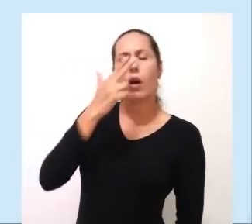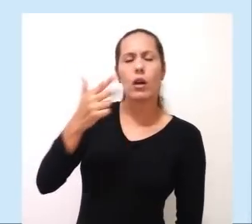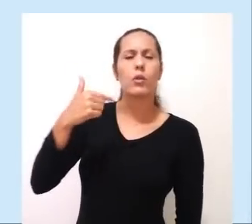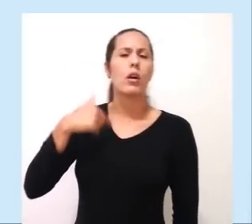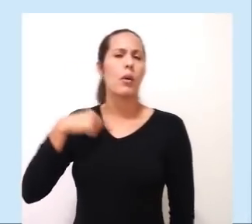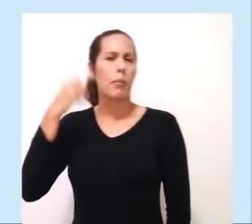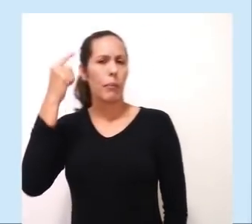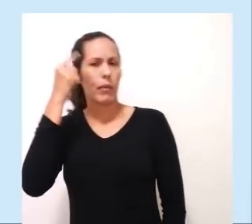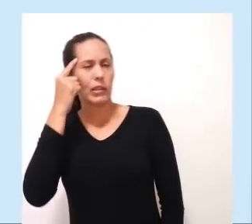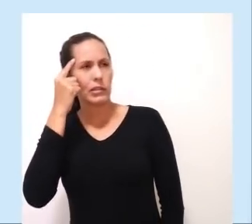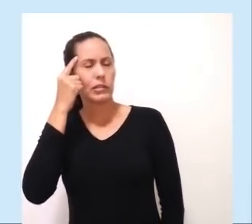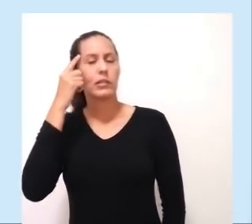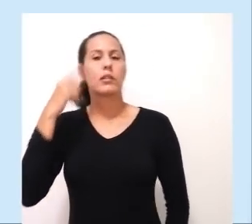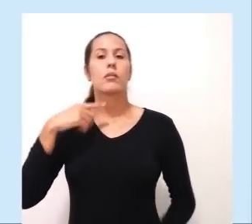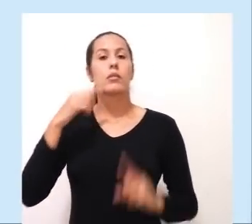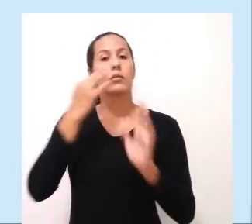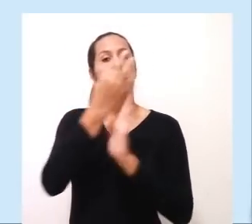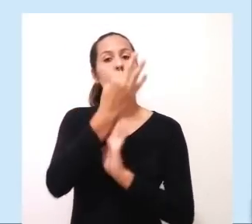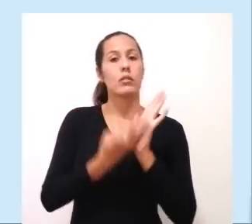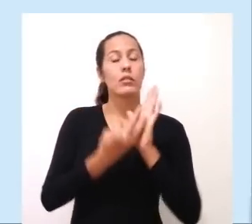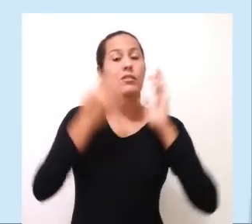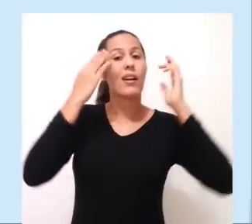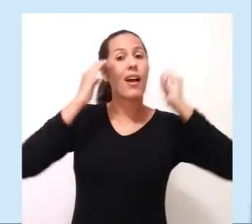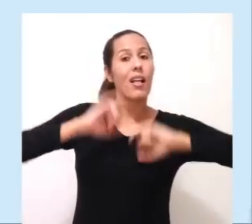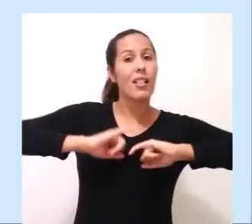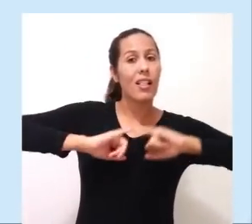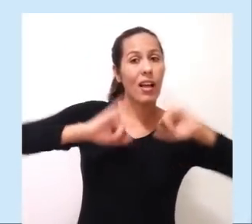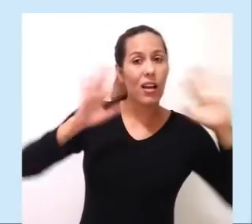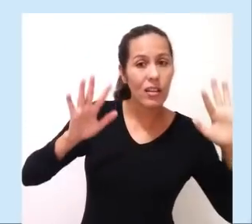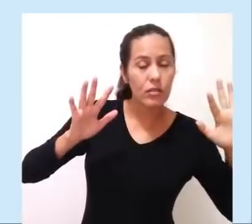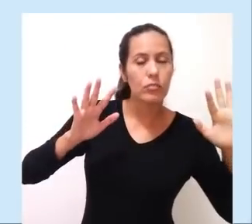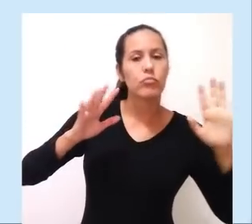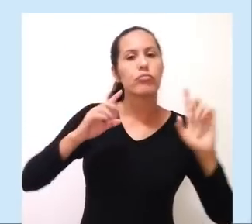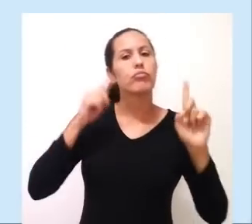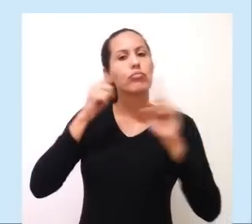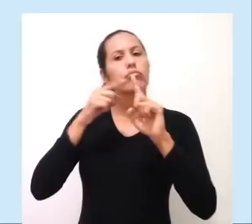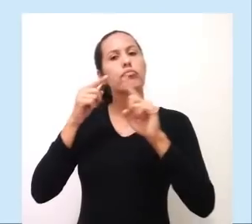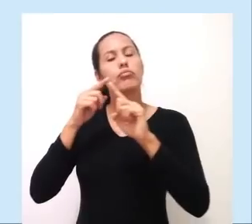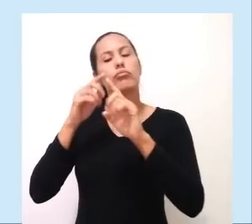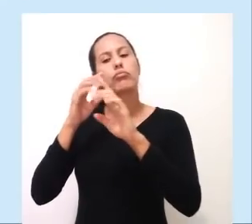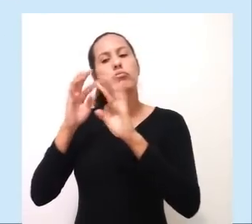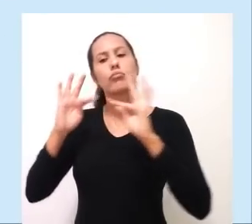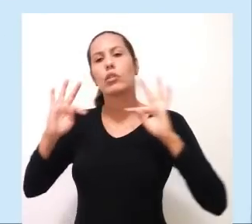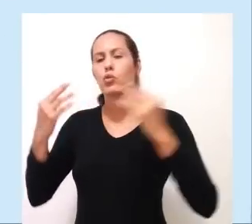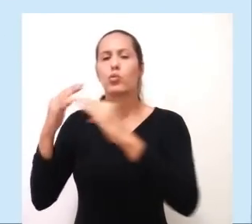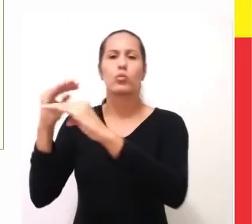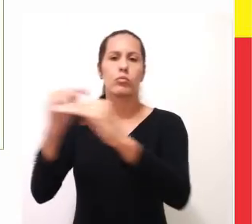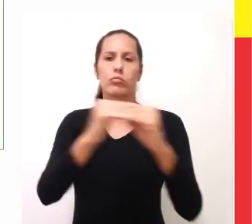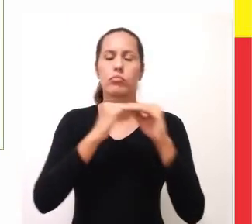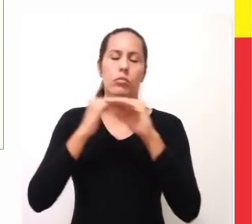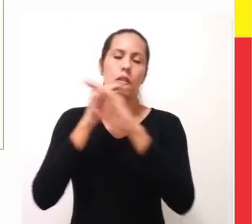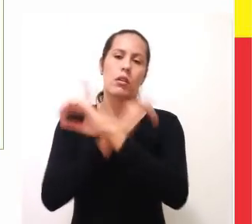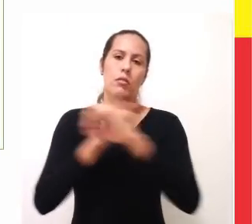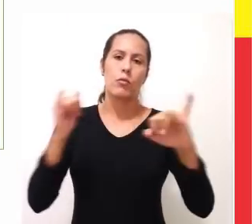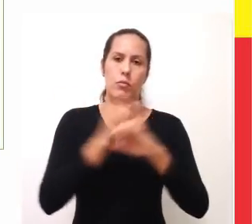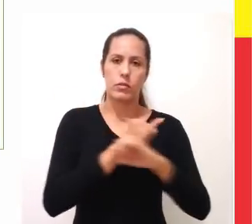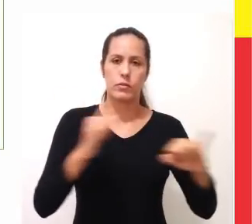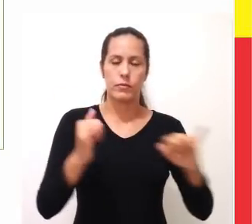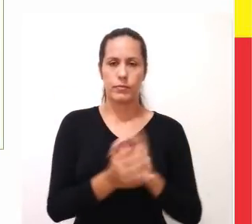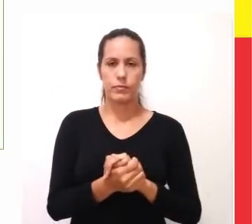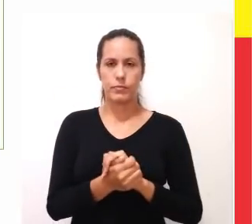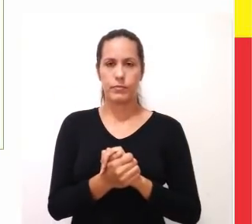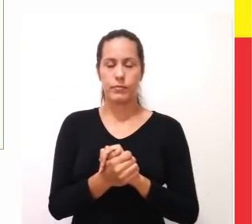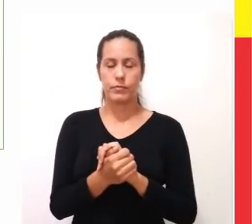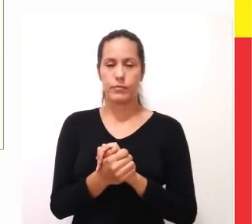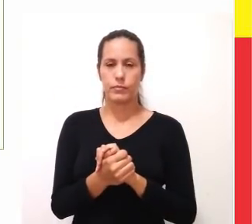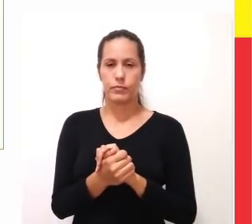texto tem que ser informativo, claro e acessível a todos. A linguagem usada na